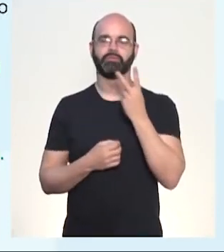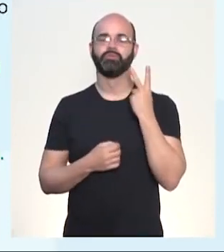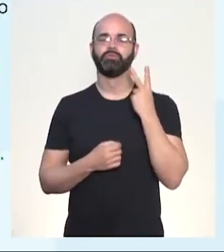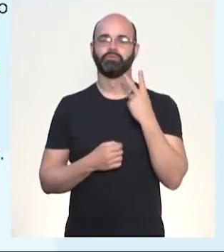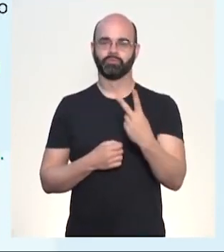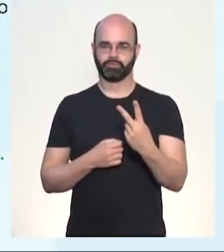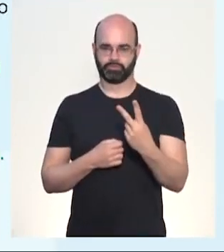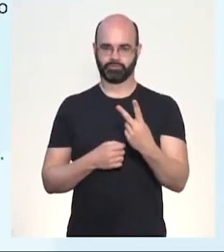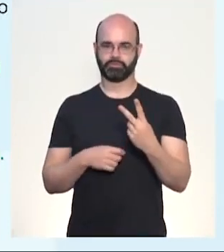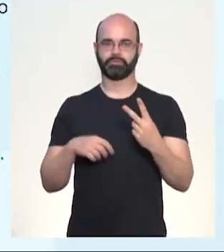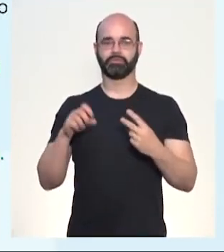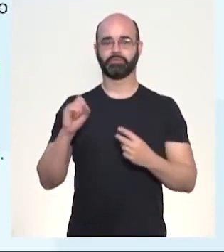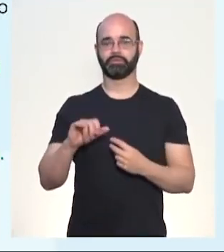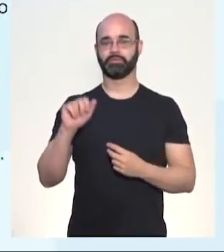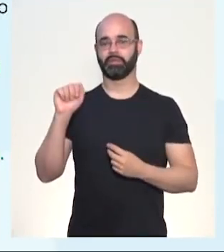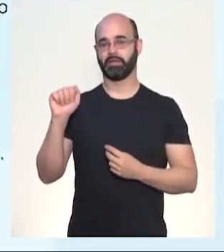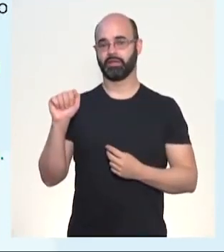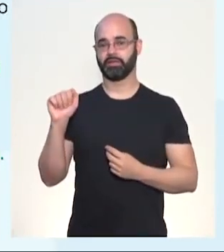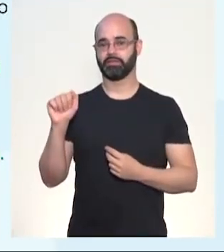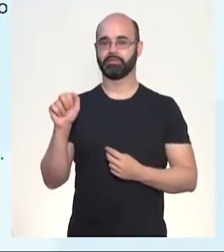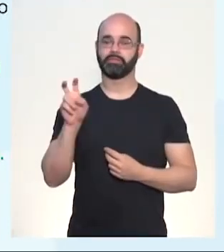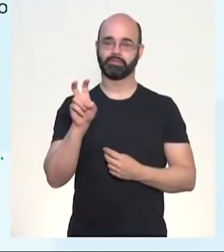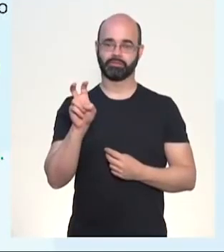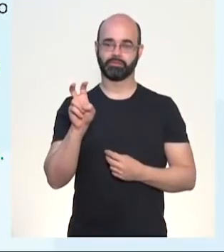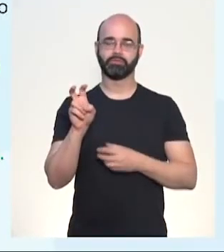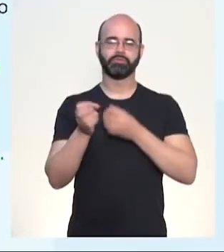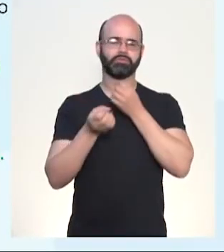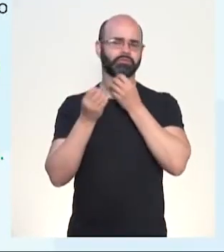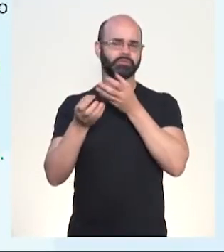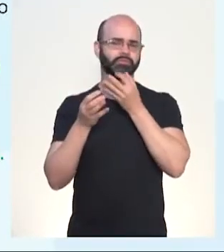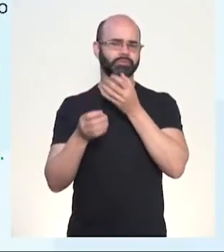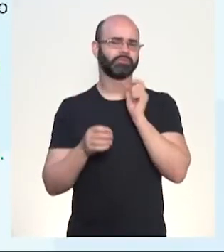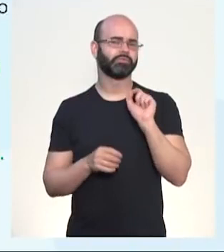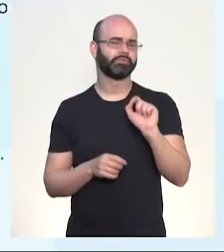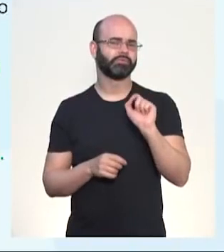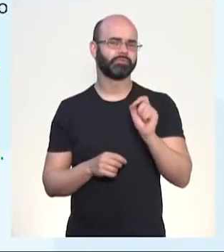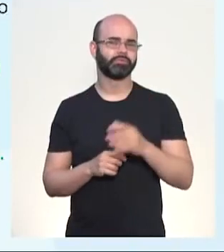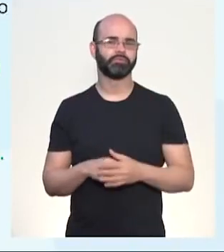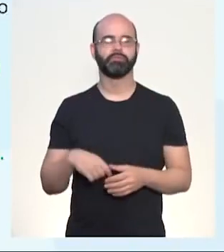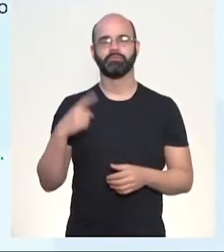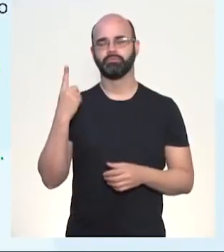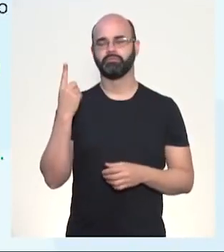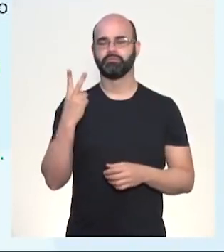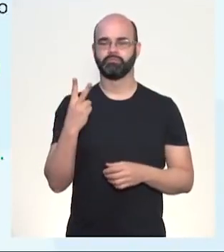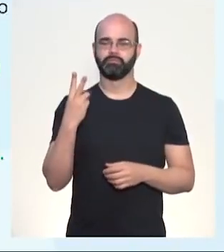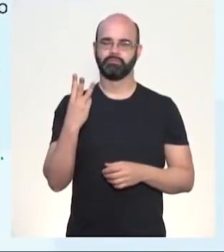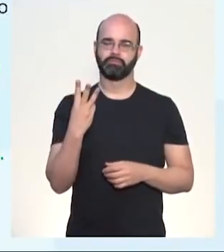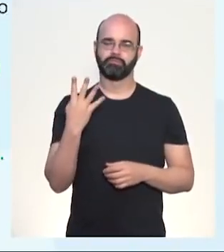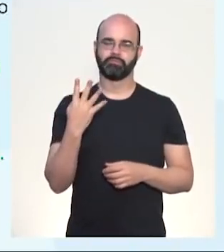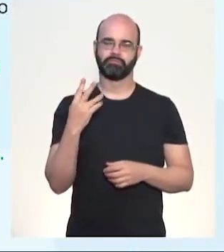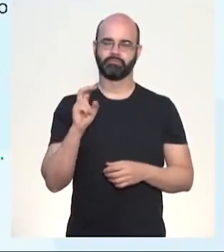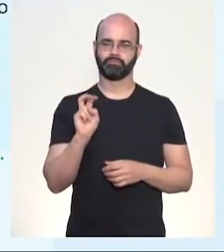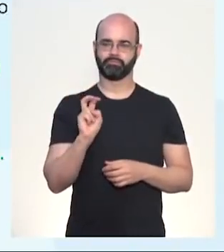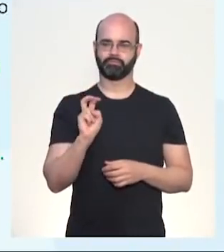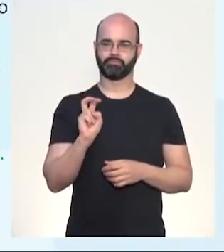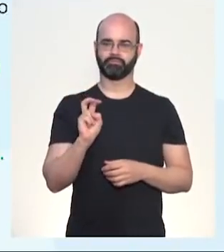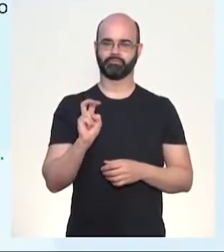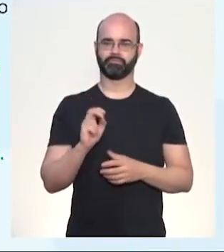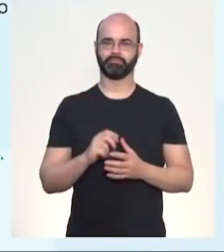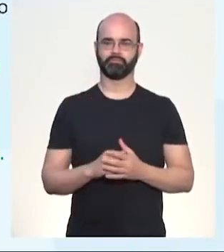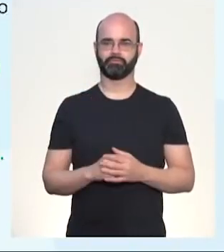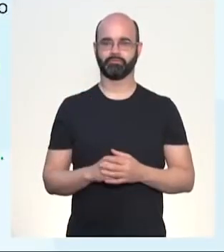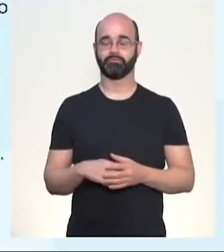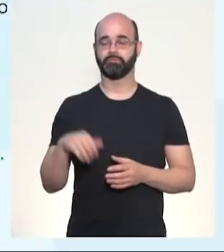exemplo, em A5, quais são as informações que eu tenho? 1, 2, 3, 4, 5, ou seja,